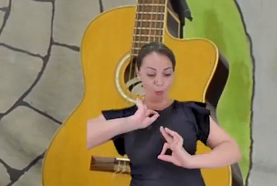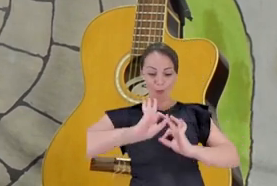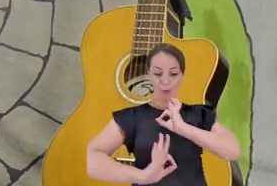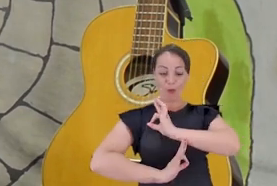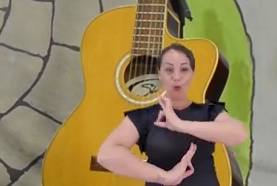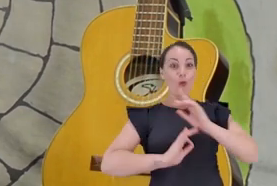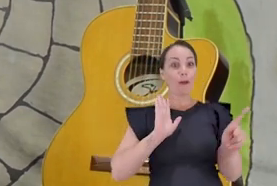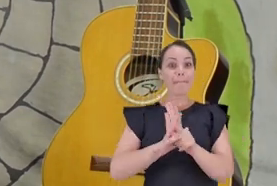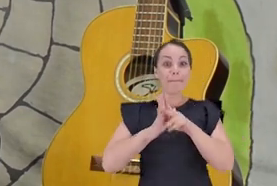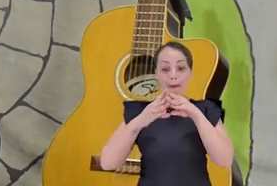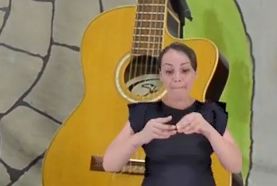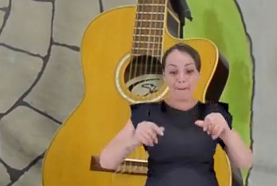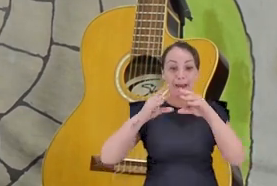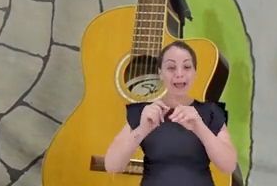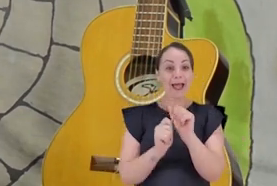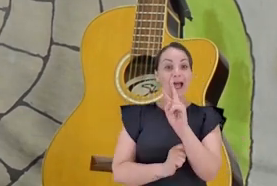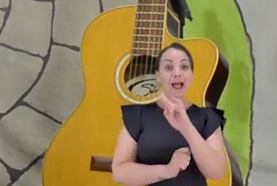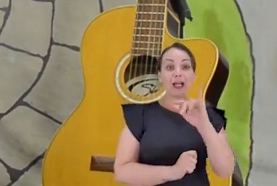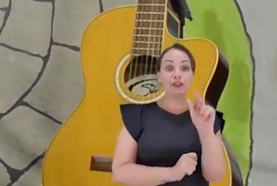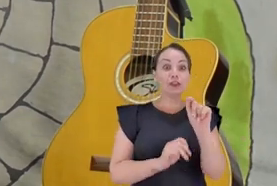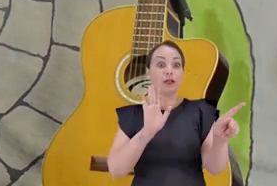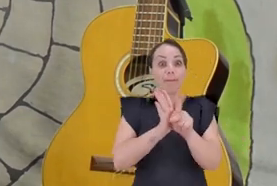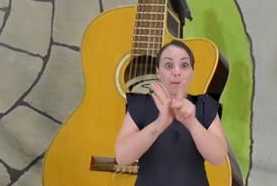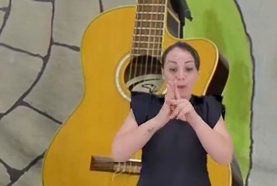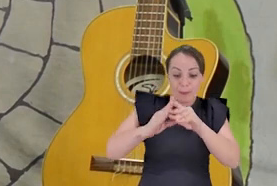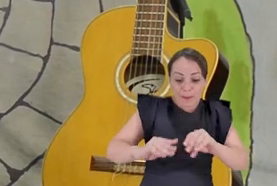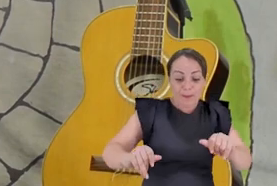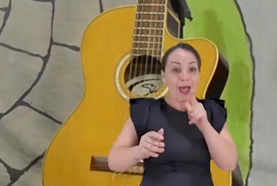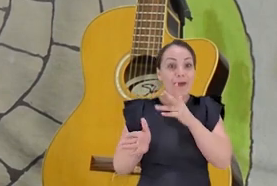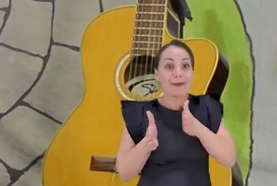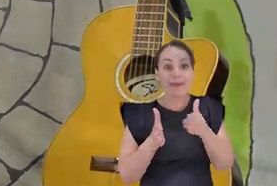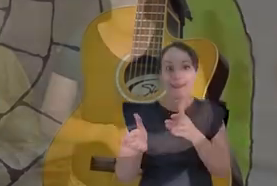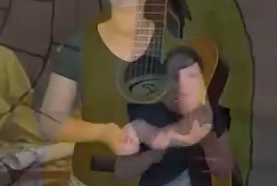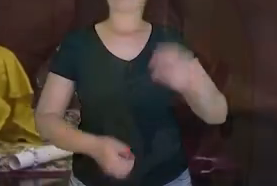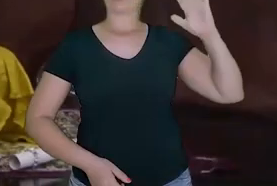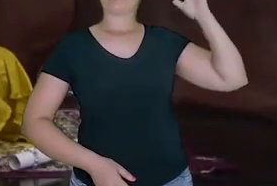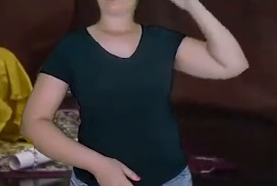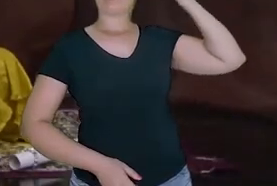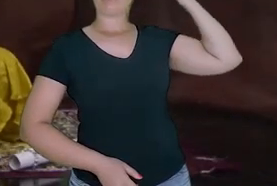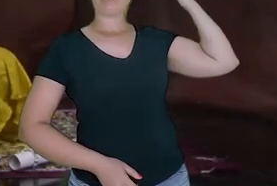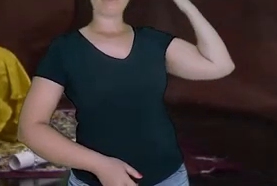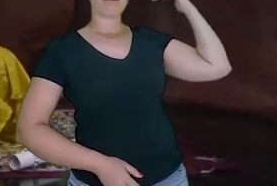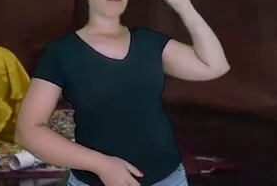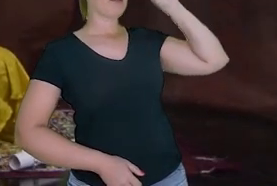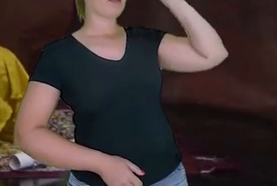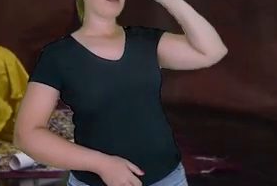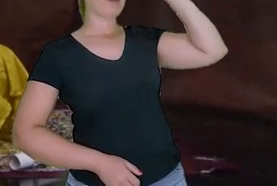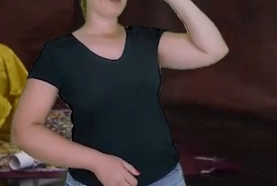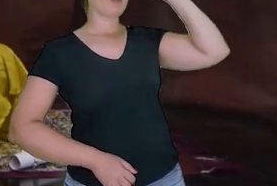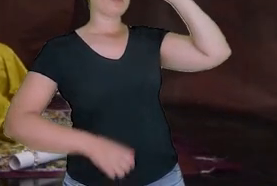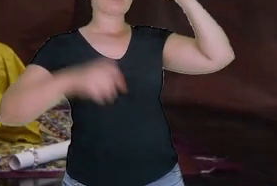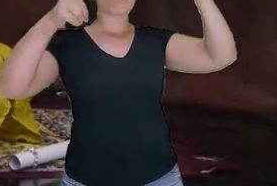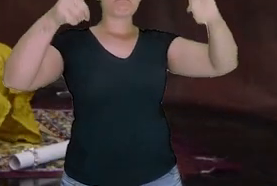feita de barro, da argila, que é retirada da beira do rio. Que legal! Era uma vez, num